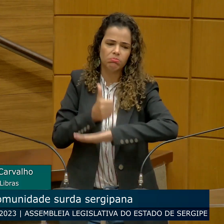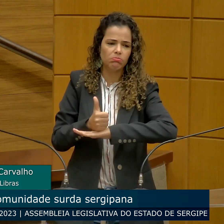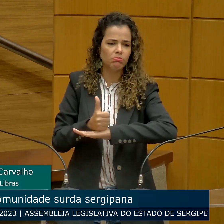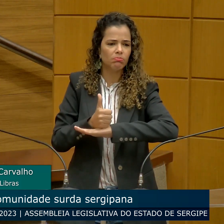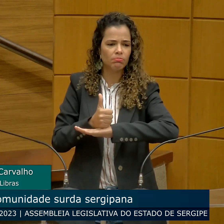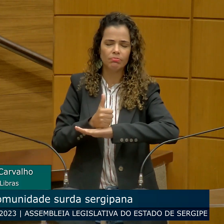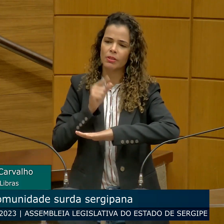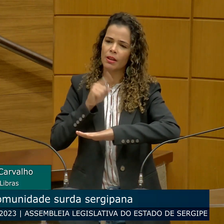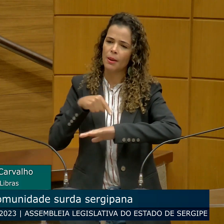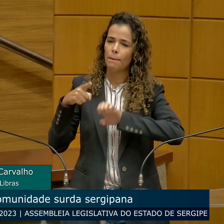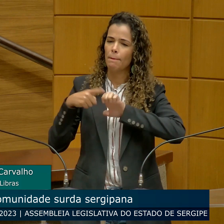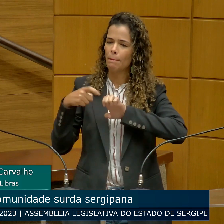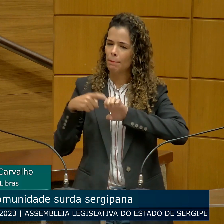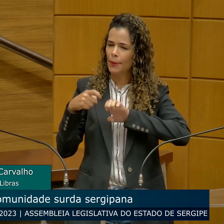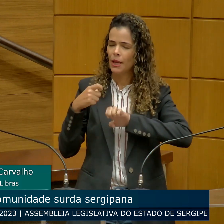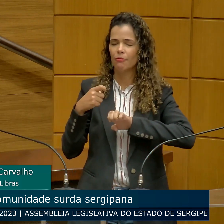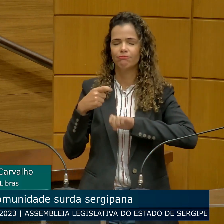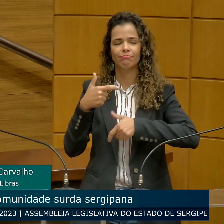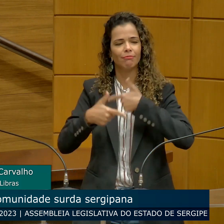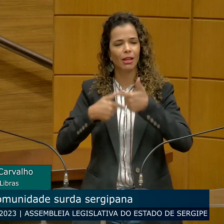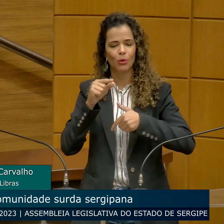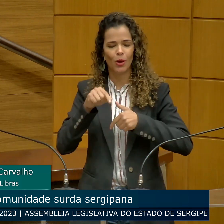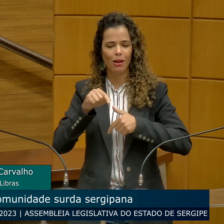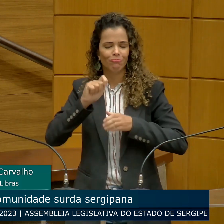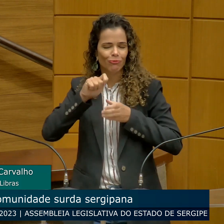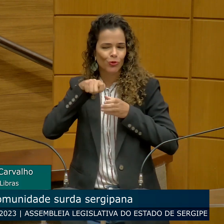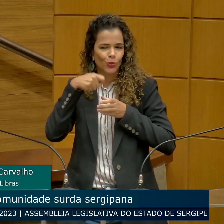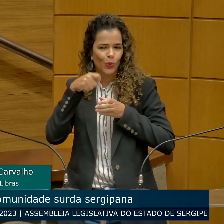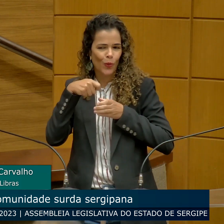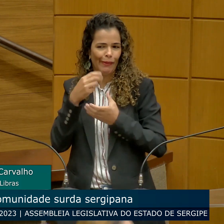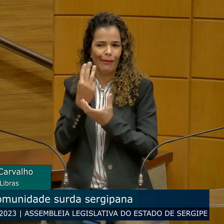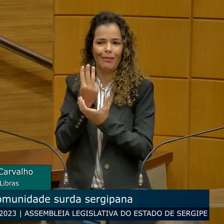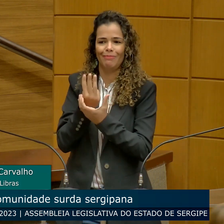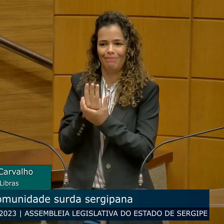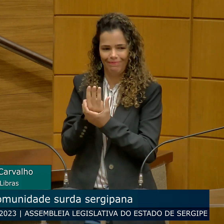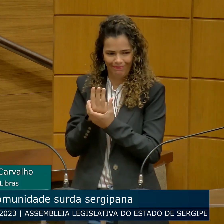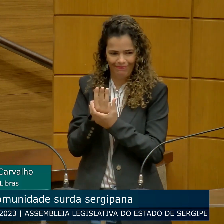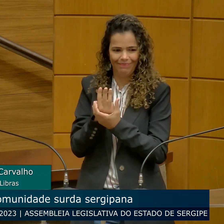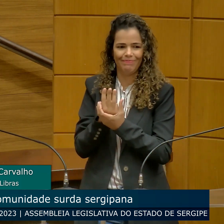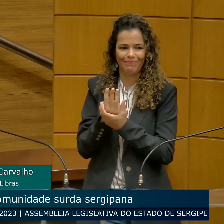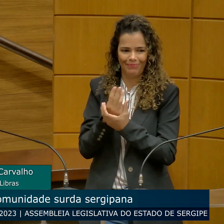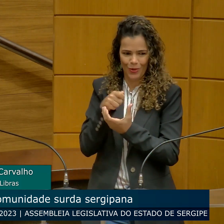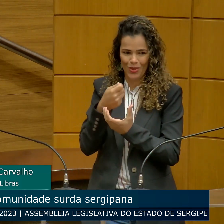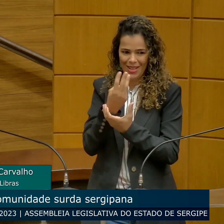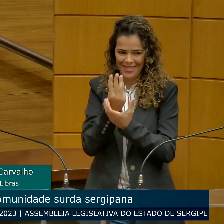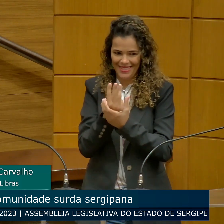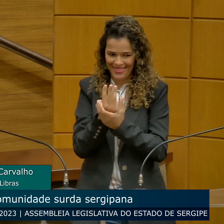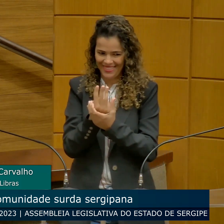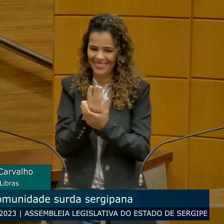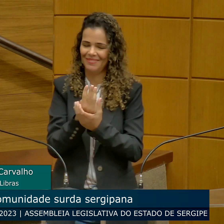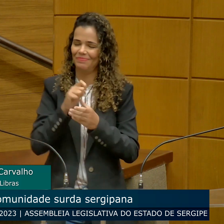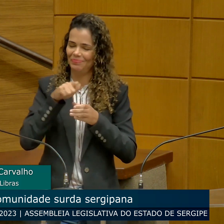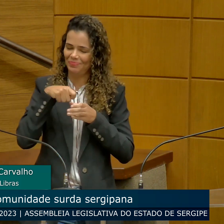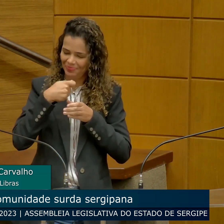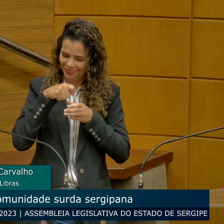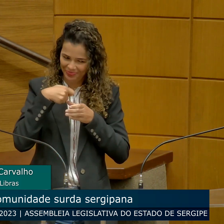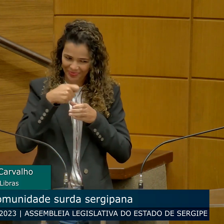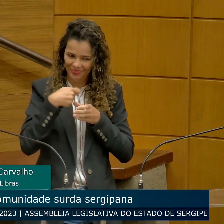E aí, o que me trouxe aqui? Né, a questão do empreendedorismo. Né, lá na